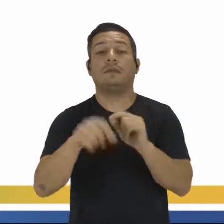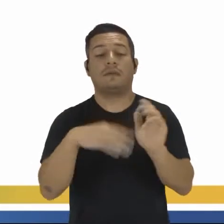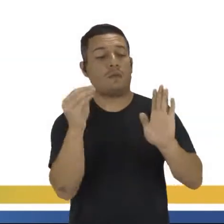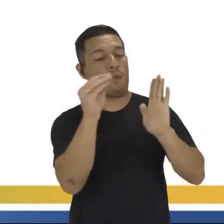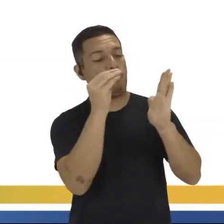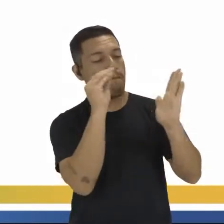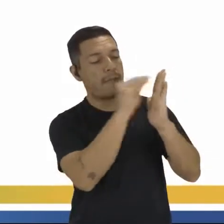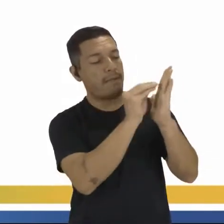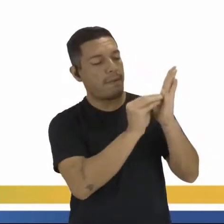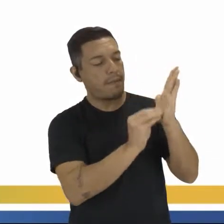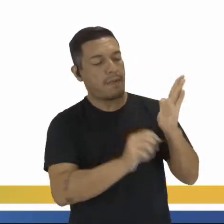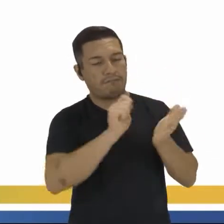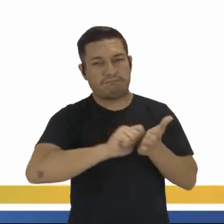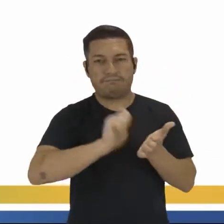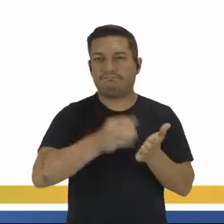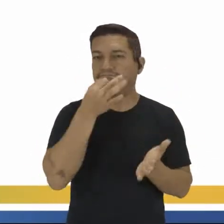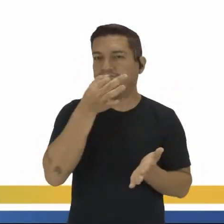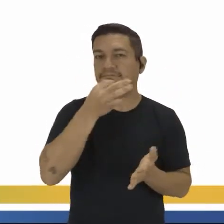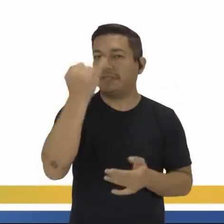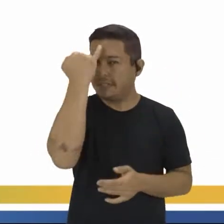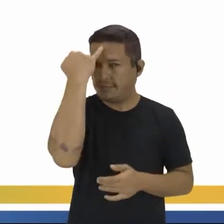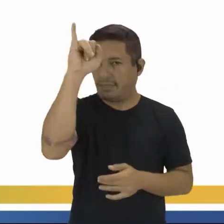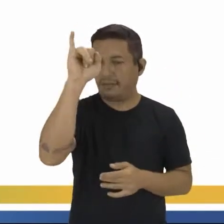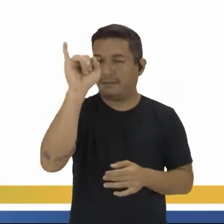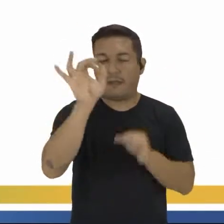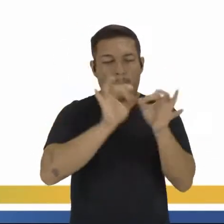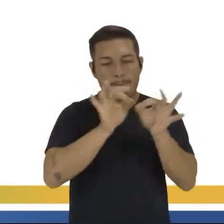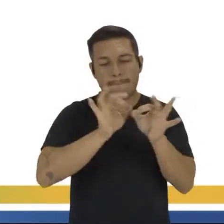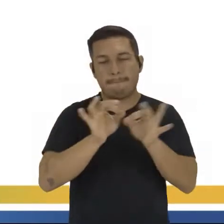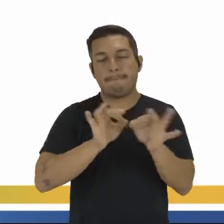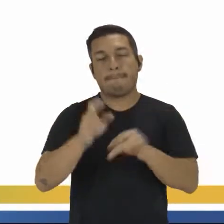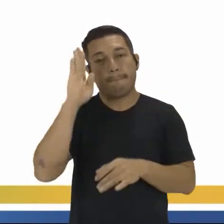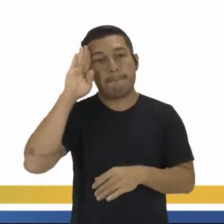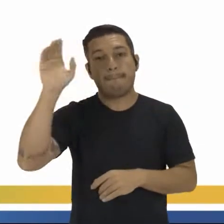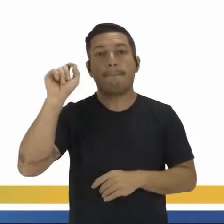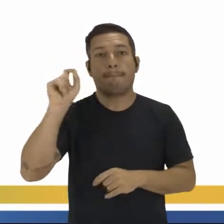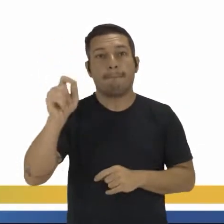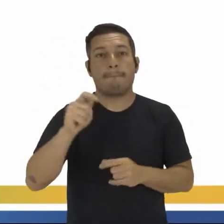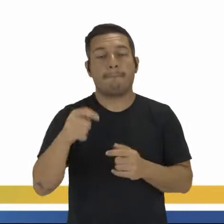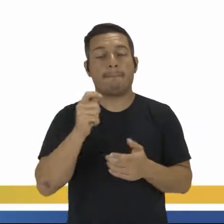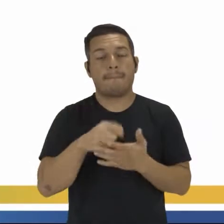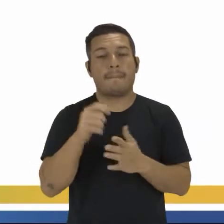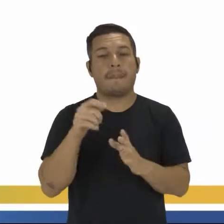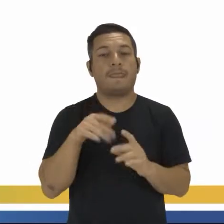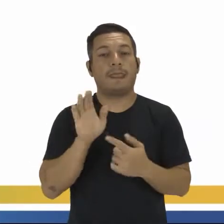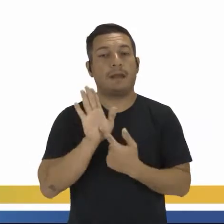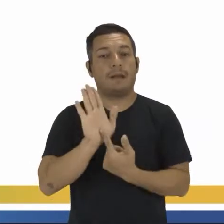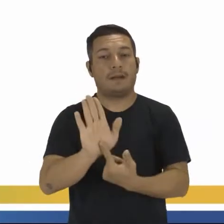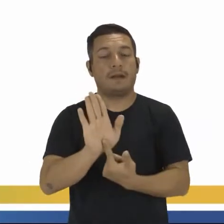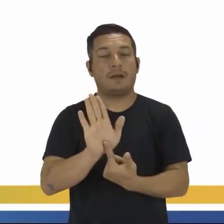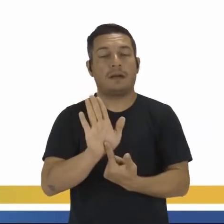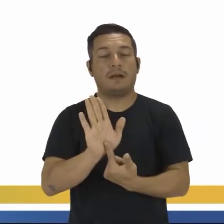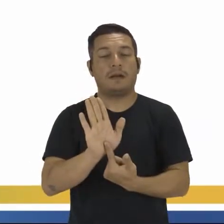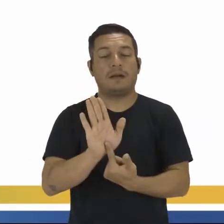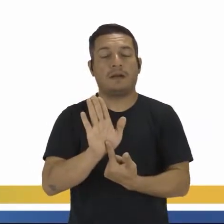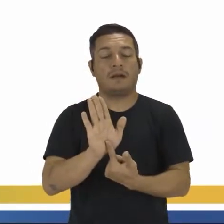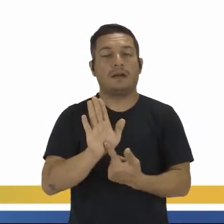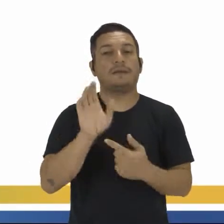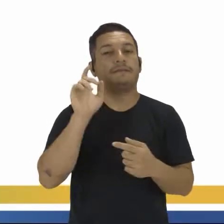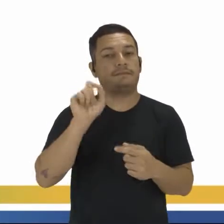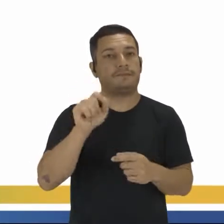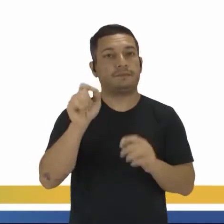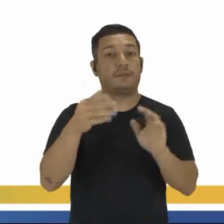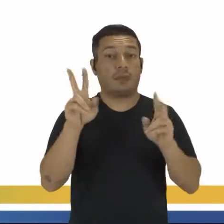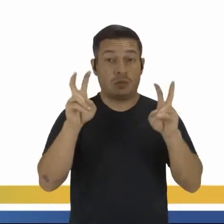ideias, expor a sua opinião, e ele se organiza então principalmente na defesa de um ponto de vista. Um tema